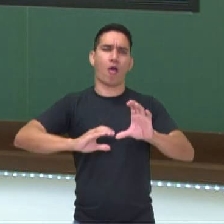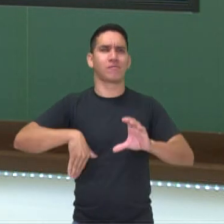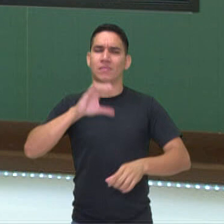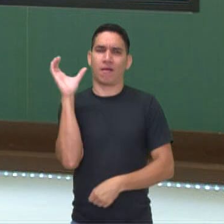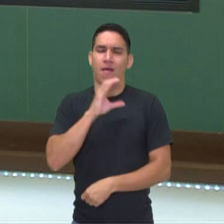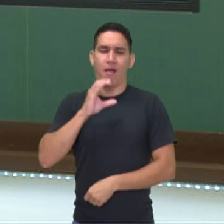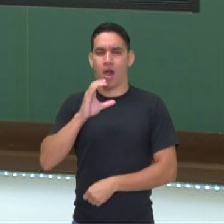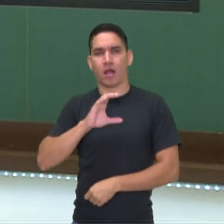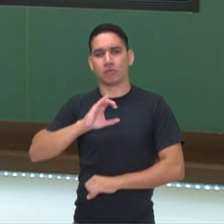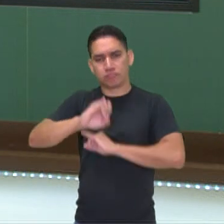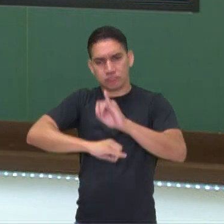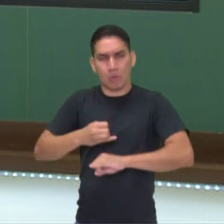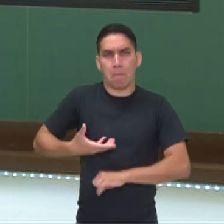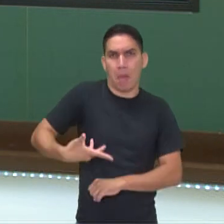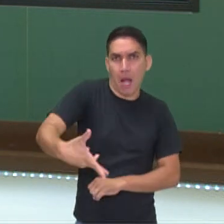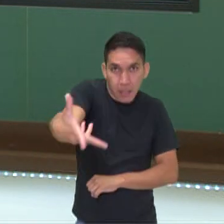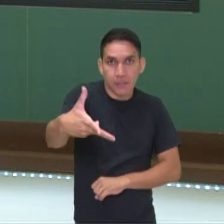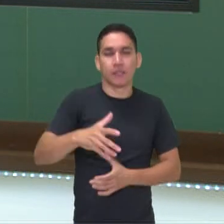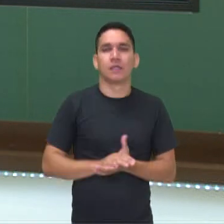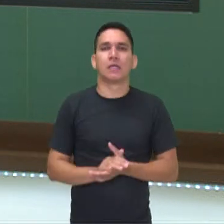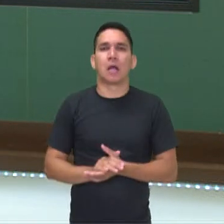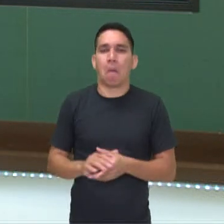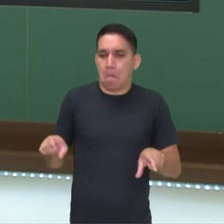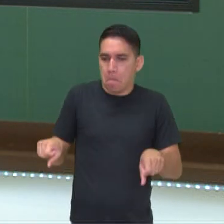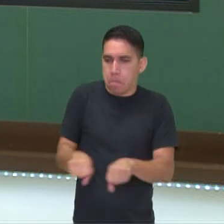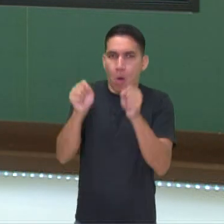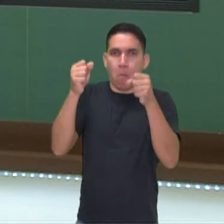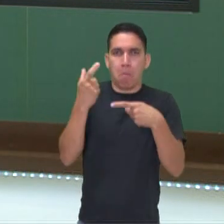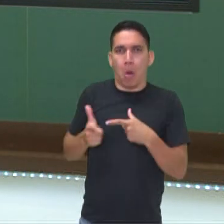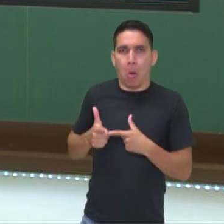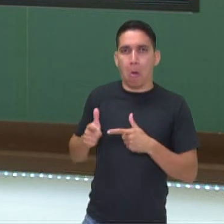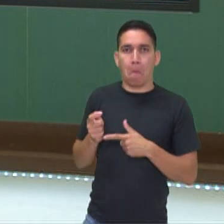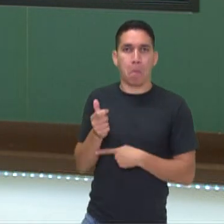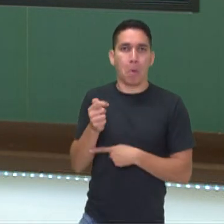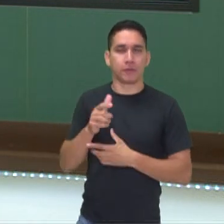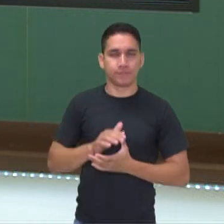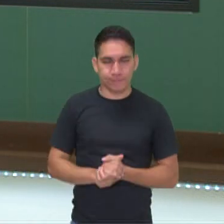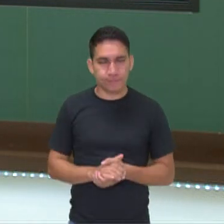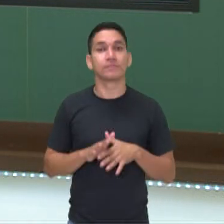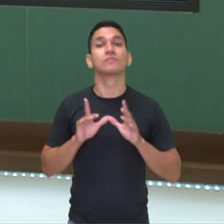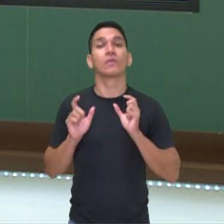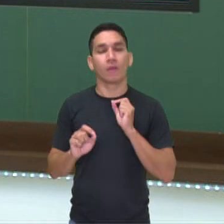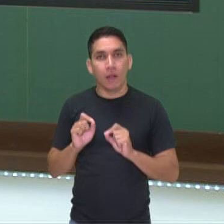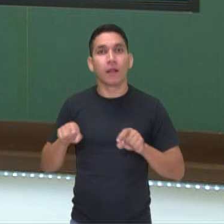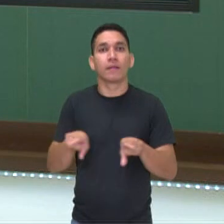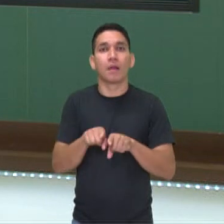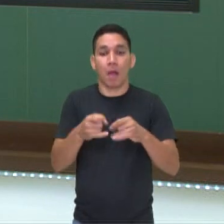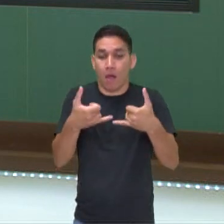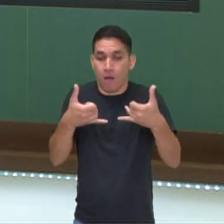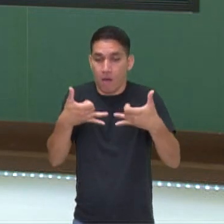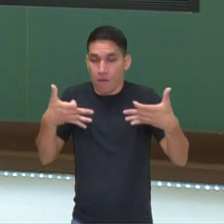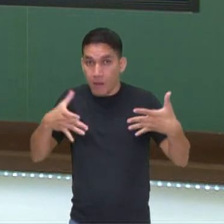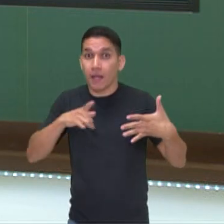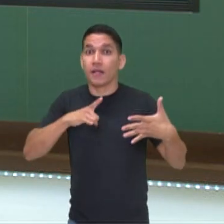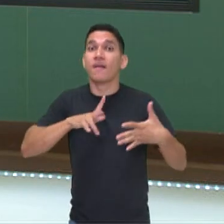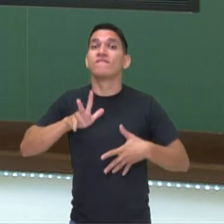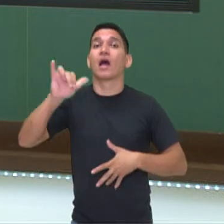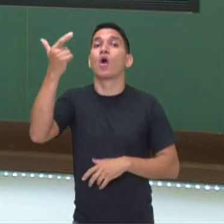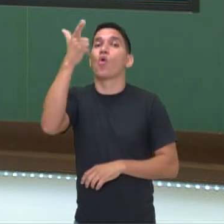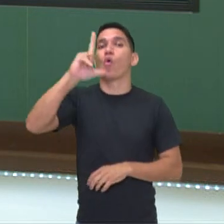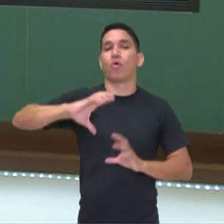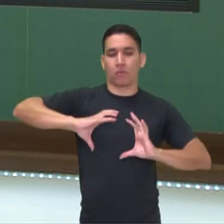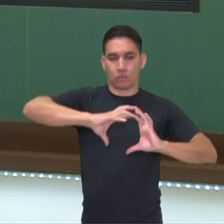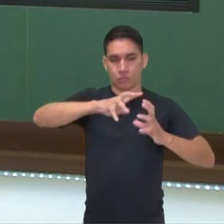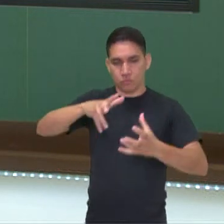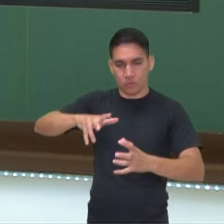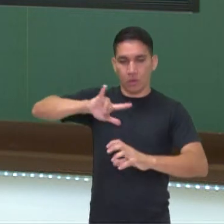com uma circulação muito mais rápida e sem interferências. Mas além da fibra óptica, nós também vamos ter os satélites artificiais que